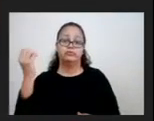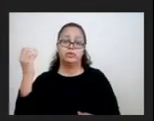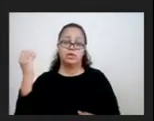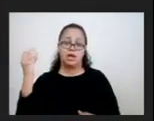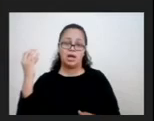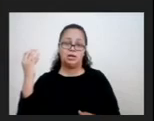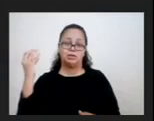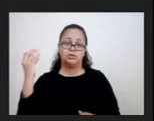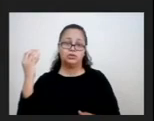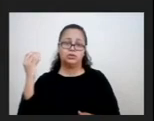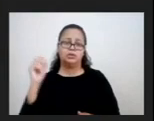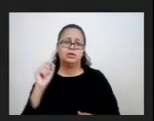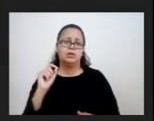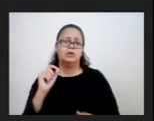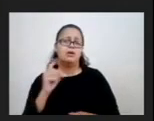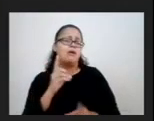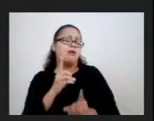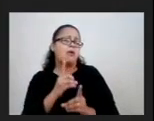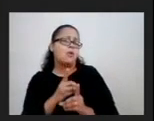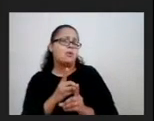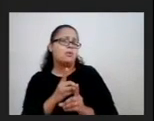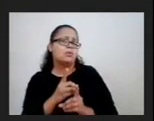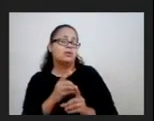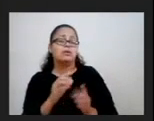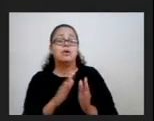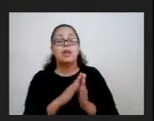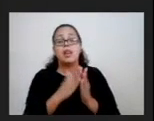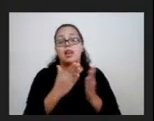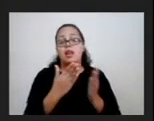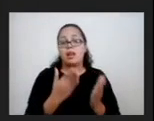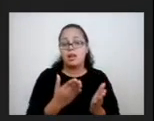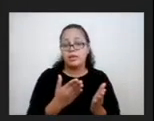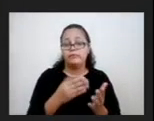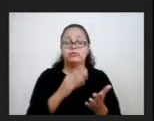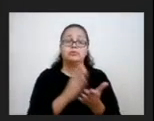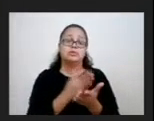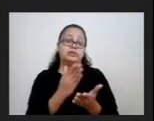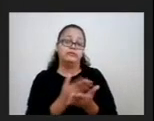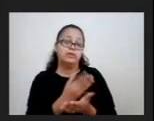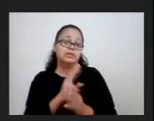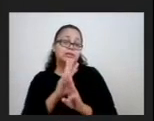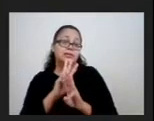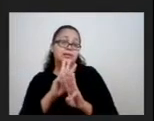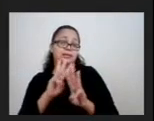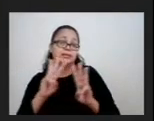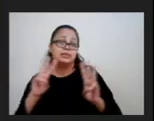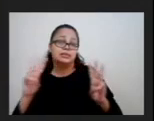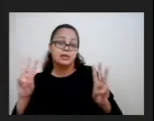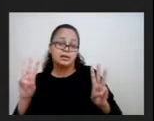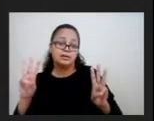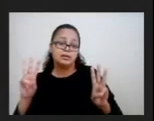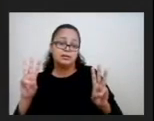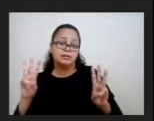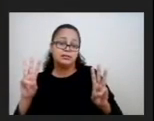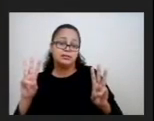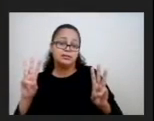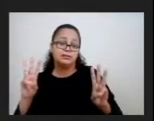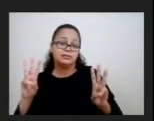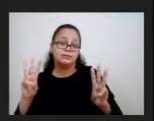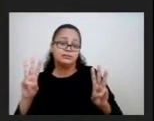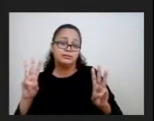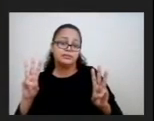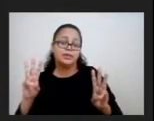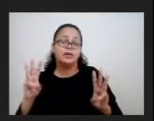eles atualmente são onde eu encontro. Eles são publicados em livros, em revistas, em sites especializados, também nas